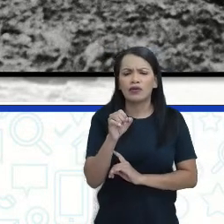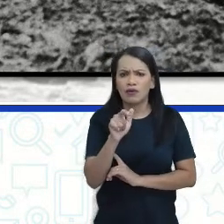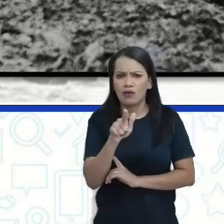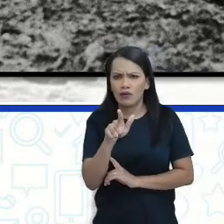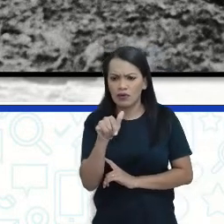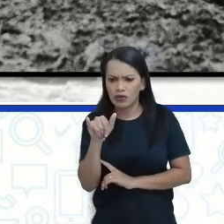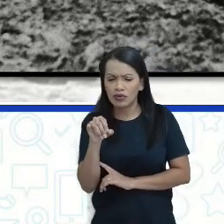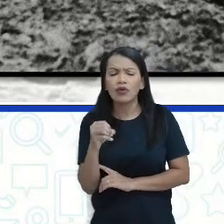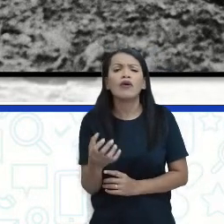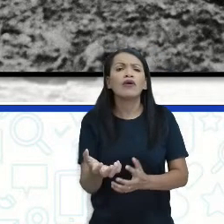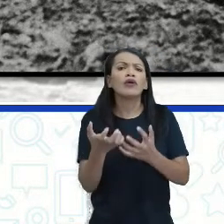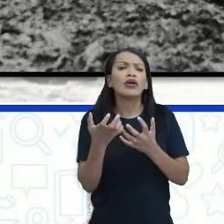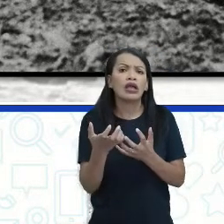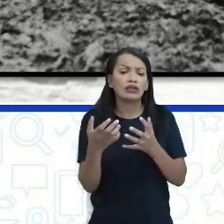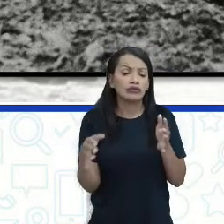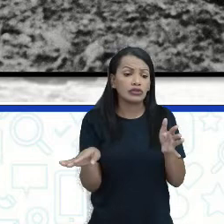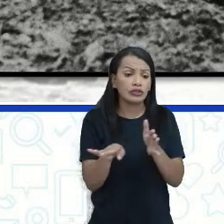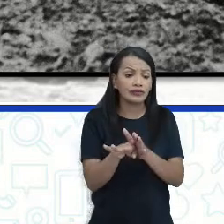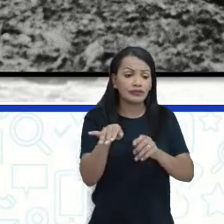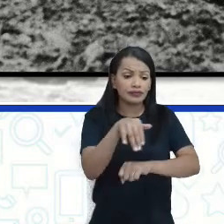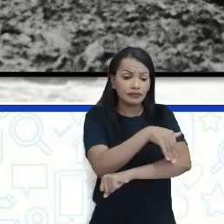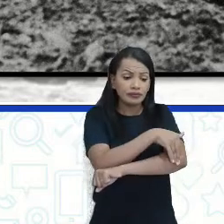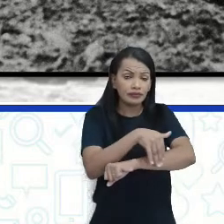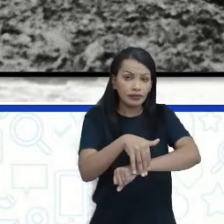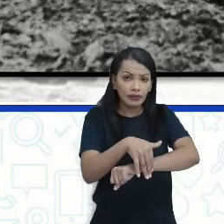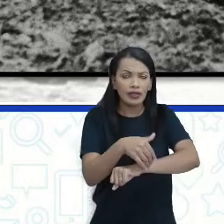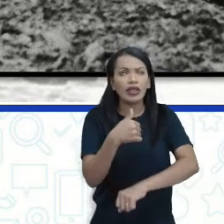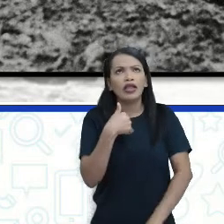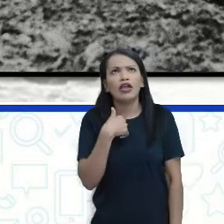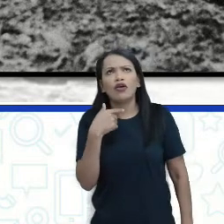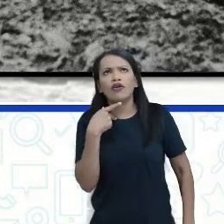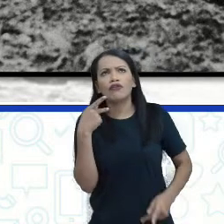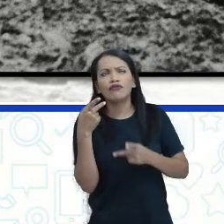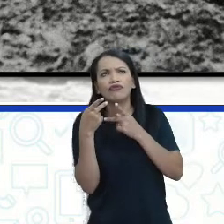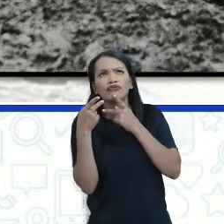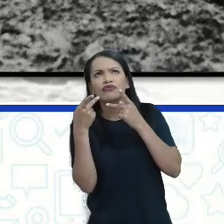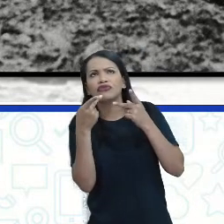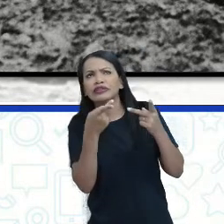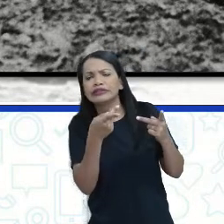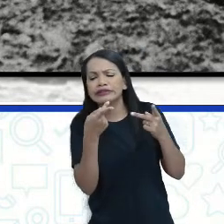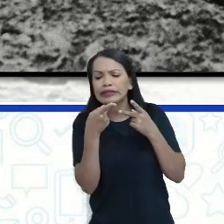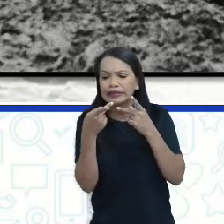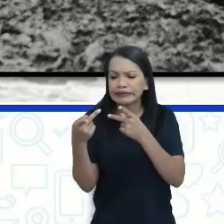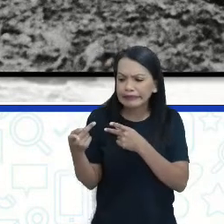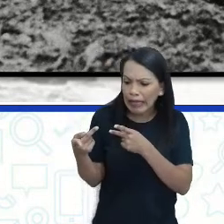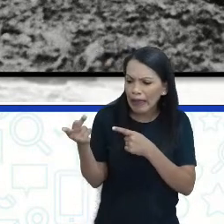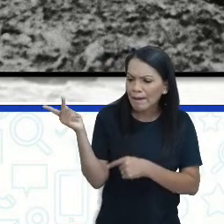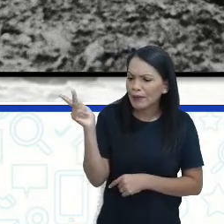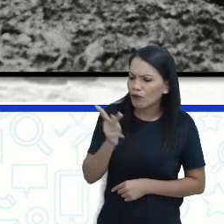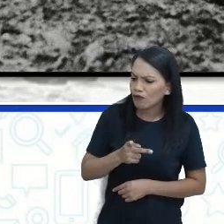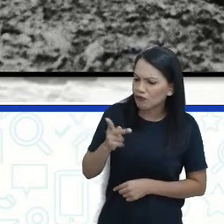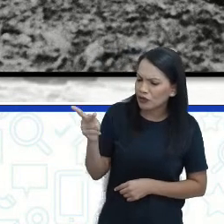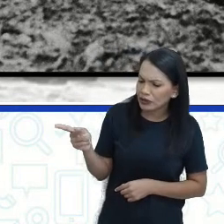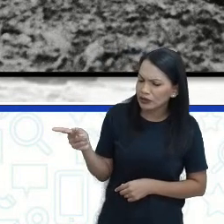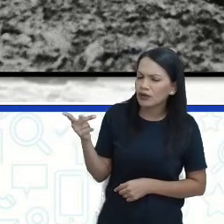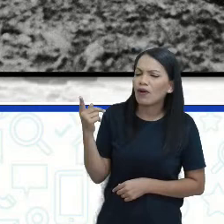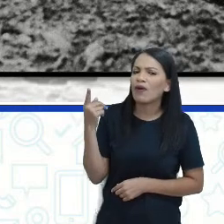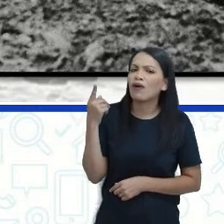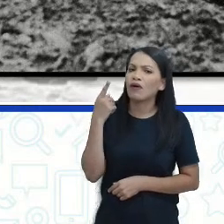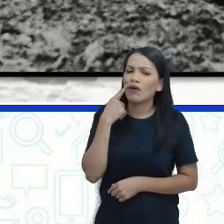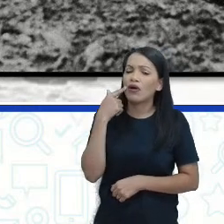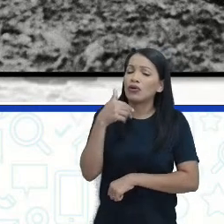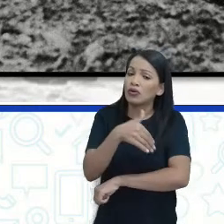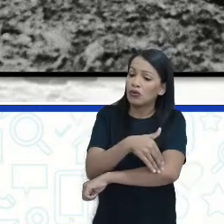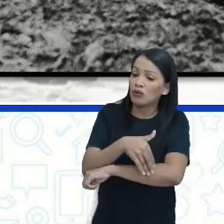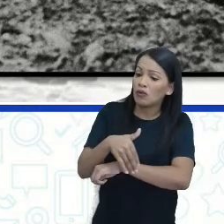chegar numa rua tal, ele vai dizer, eu vou visitar o professor Geórgio. Eu moro na rua tal, tal, tal. Hoje a gente tem o GPS, mas naquele período não